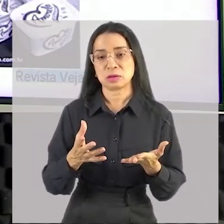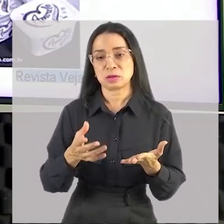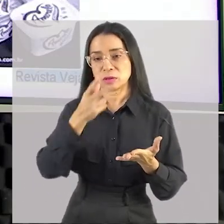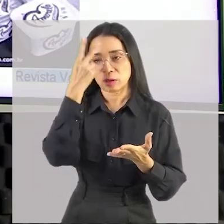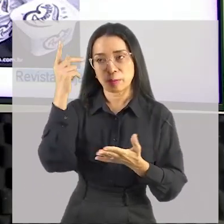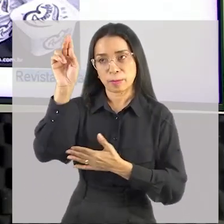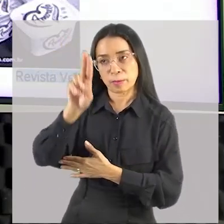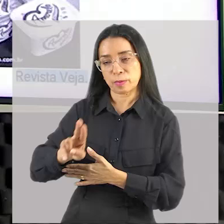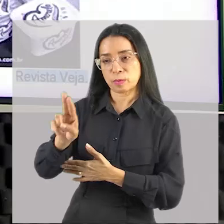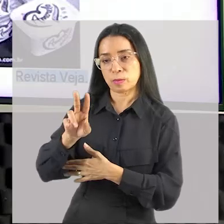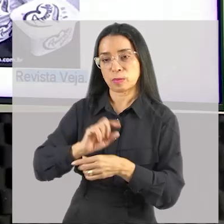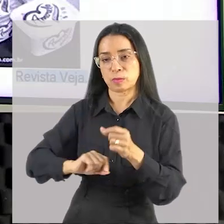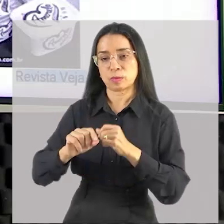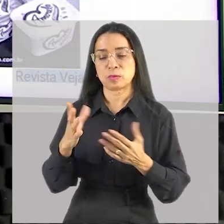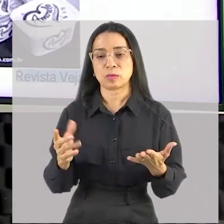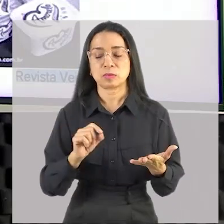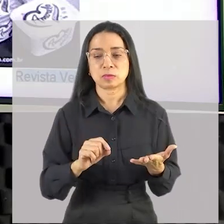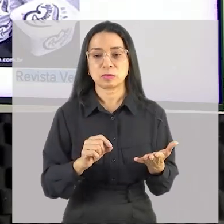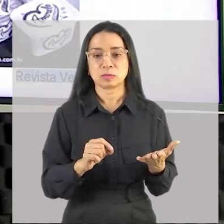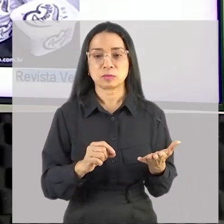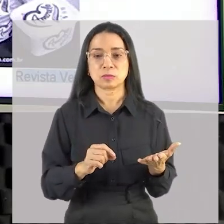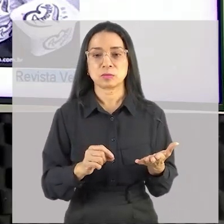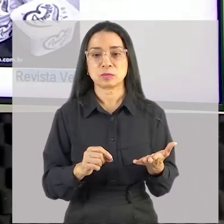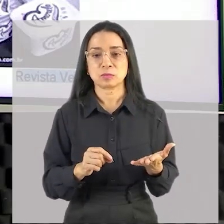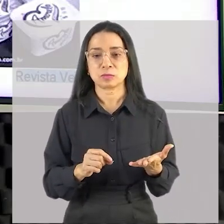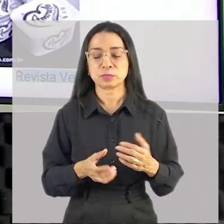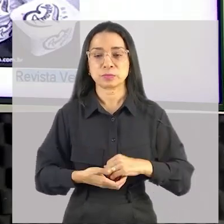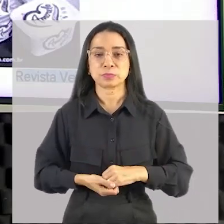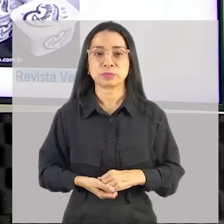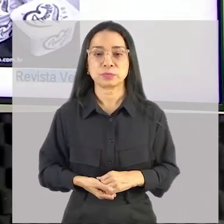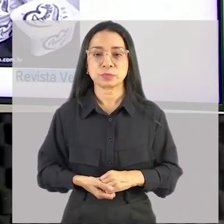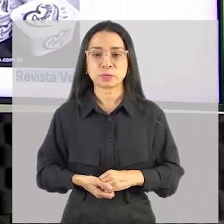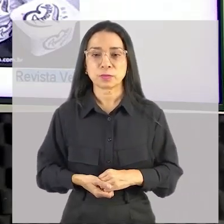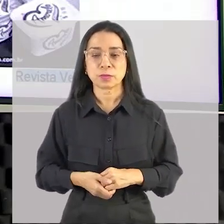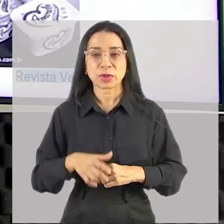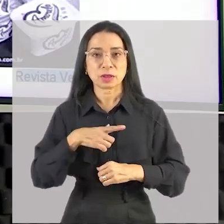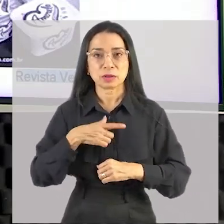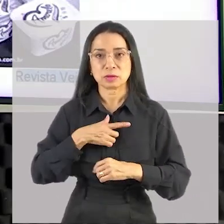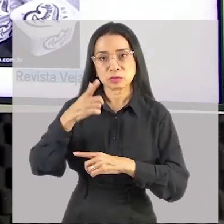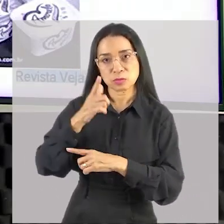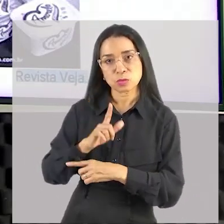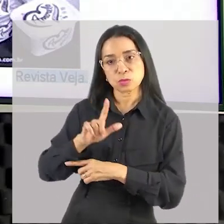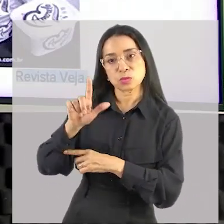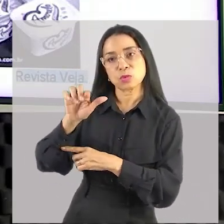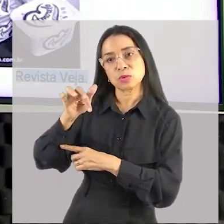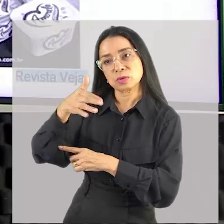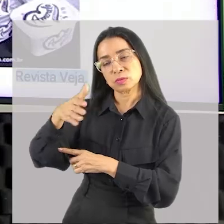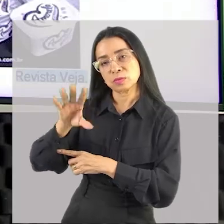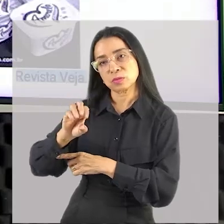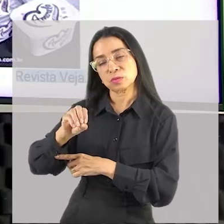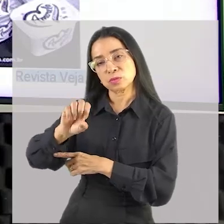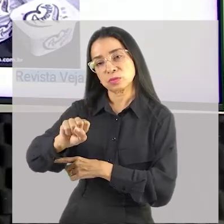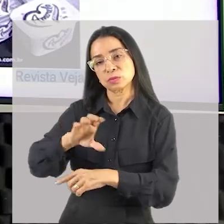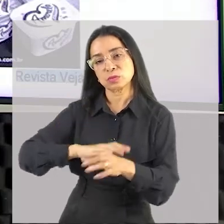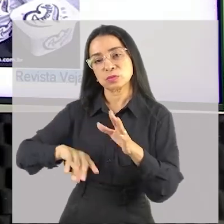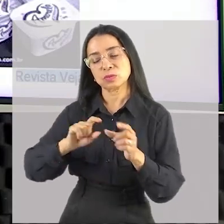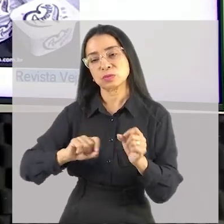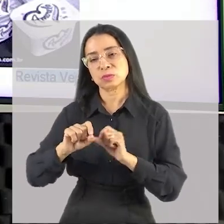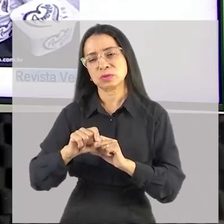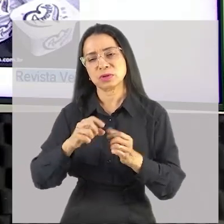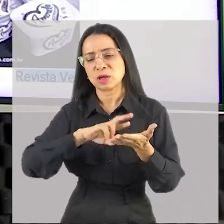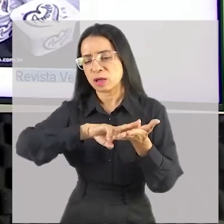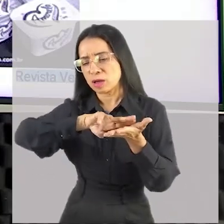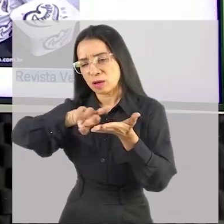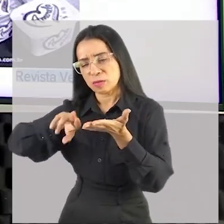consumidor, no caso da função apelativa ou conativa. Aí nós temos outras funções da linguagem, né? Função metalinguística,